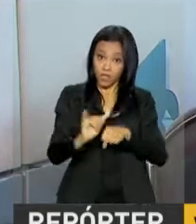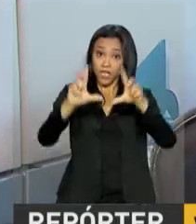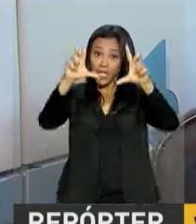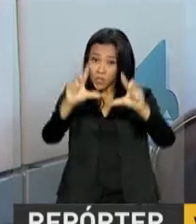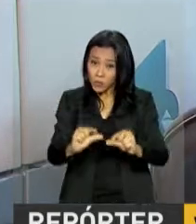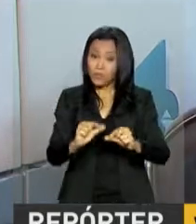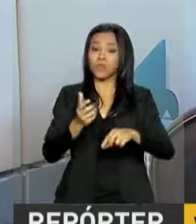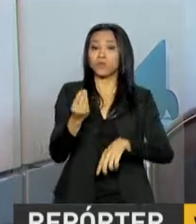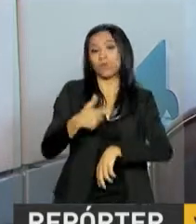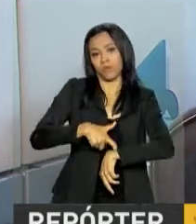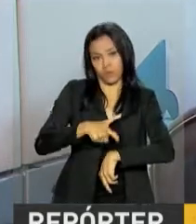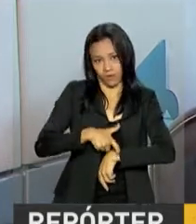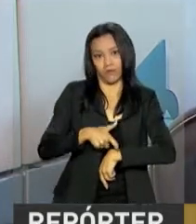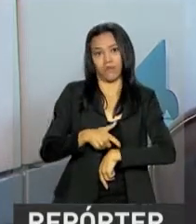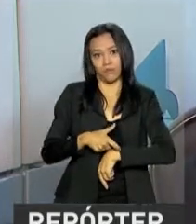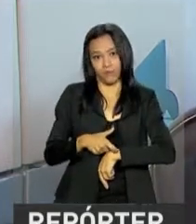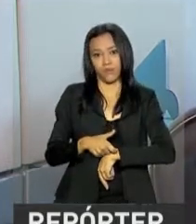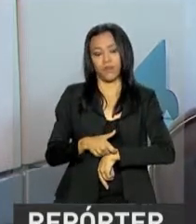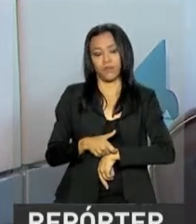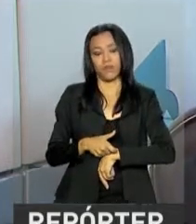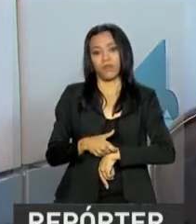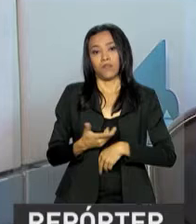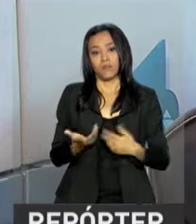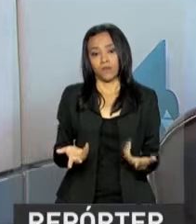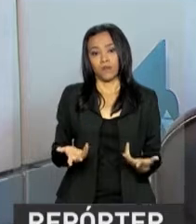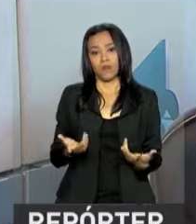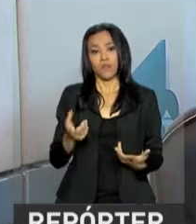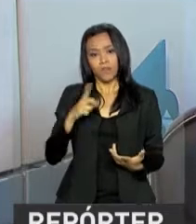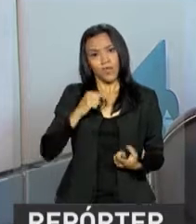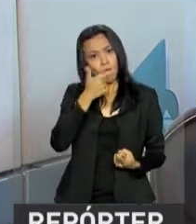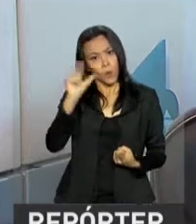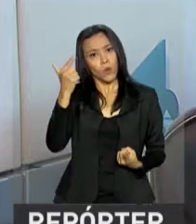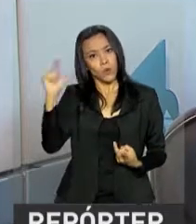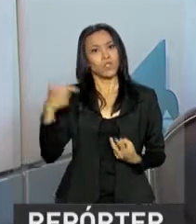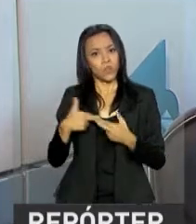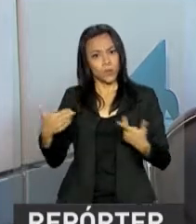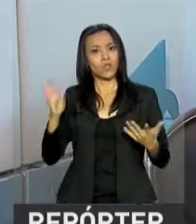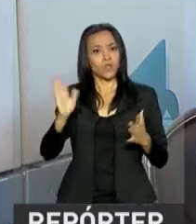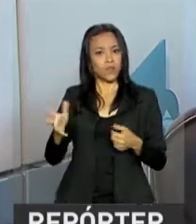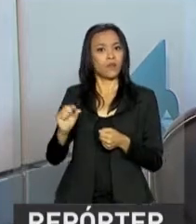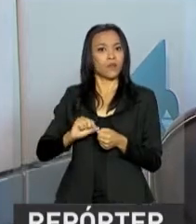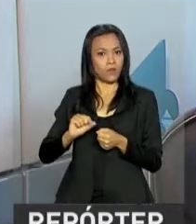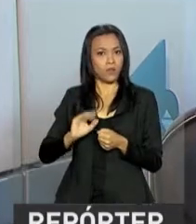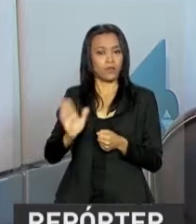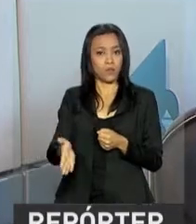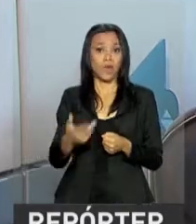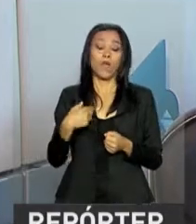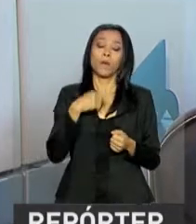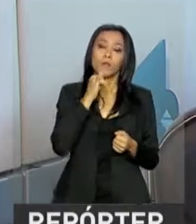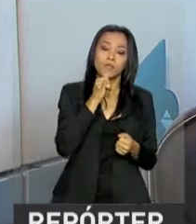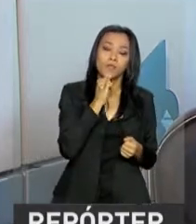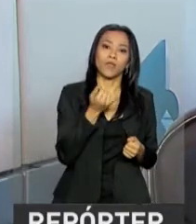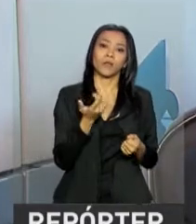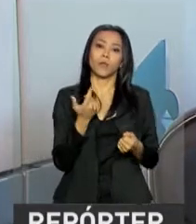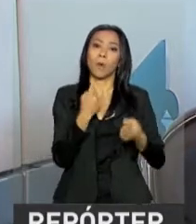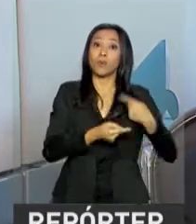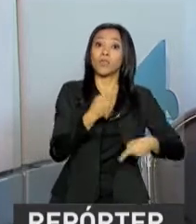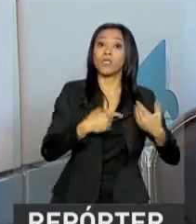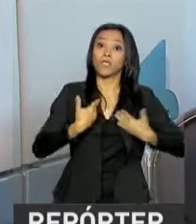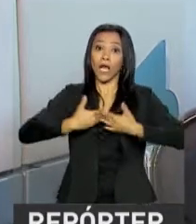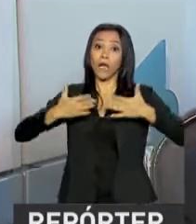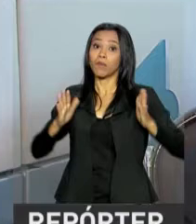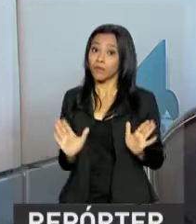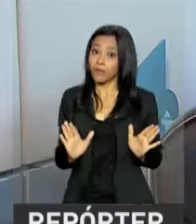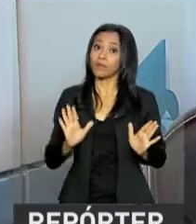até agora, esse ano, nos 3 primeiros meses. Mas tem outras coisas que foram feitas. Mas fizemos a política de céus abertos, passamos no Senado